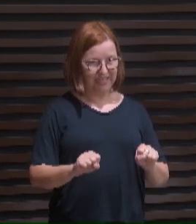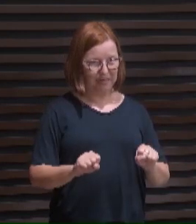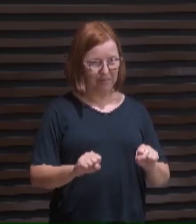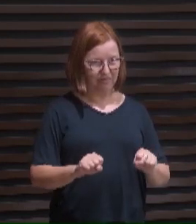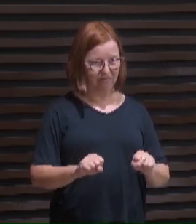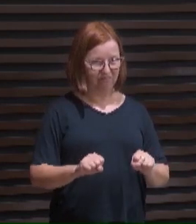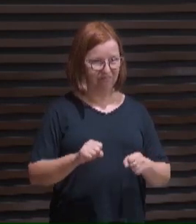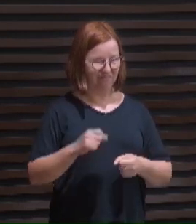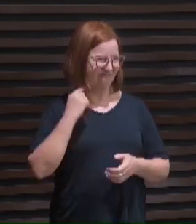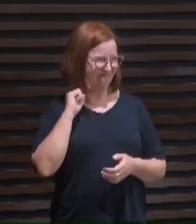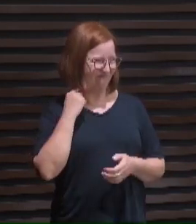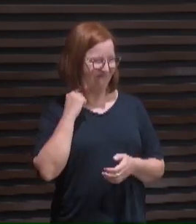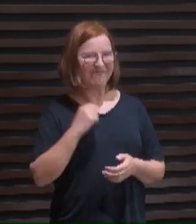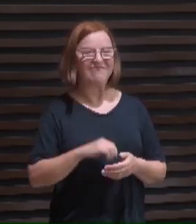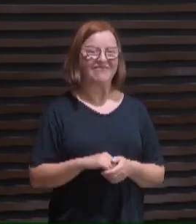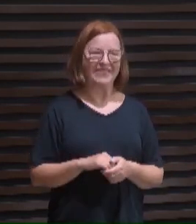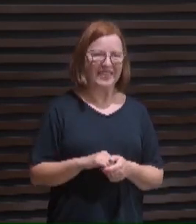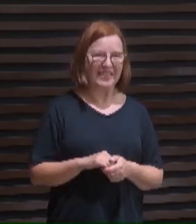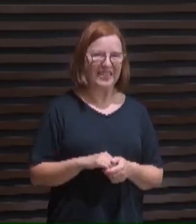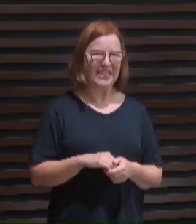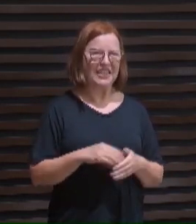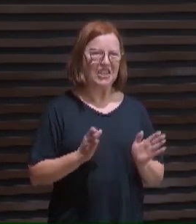podre, ele está velho.